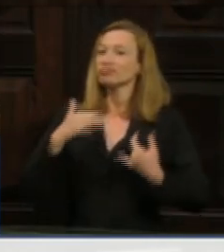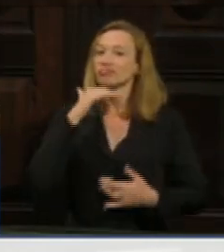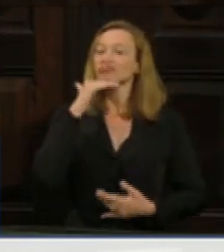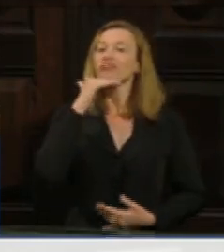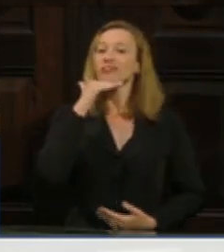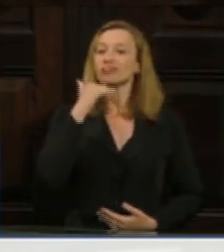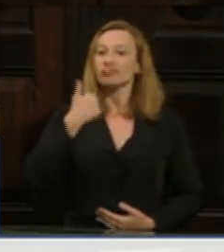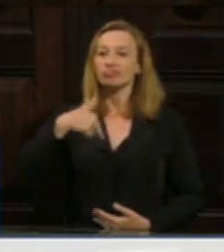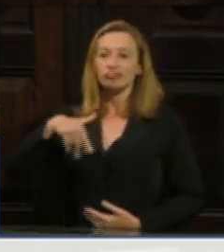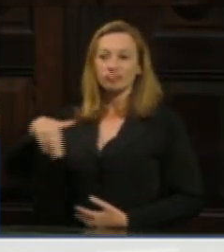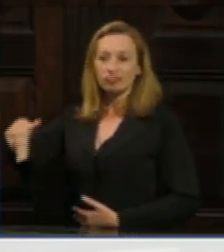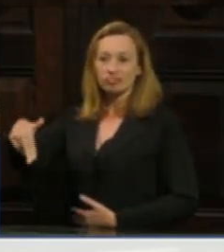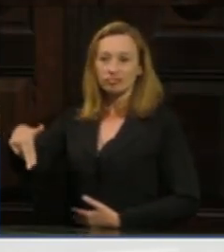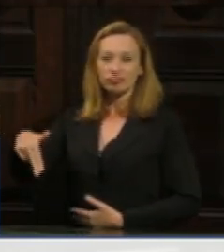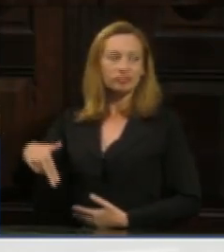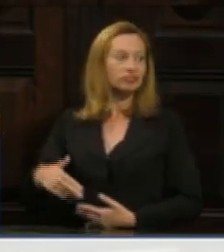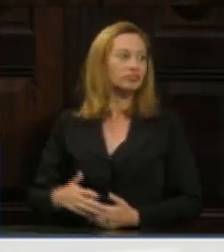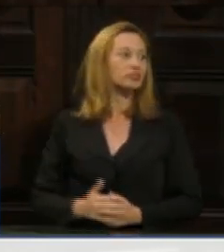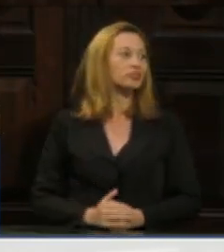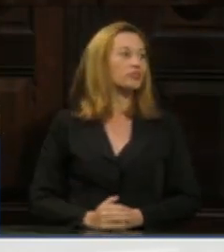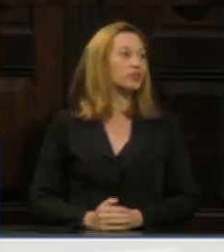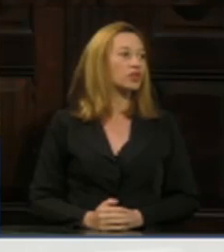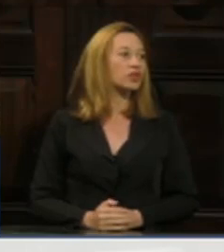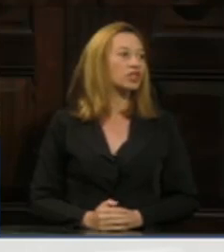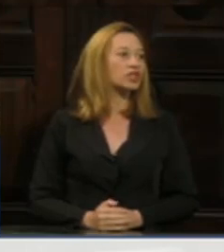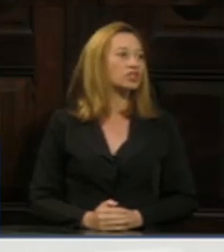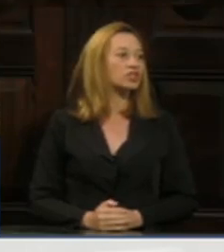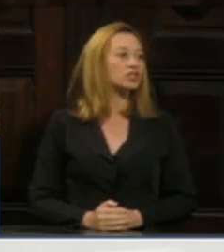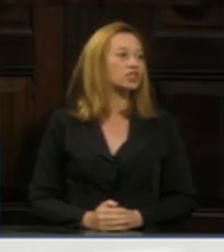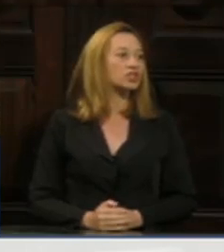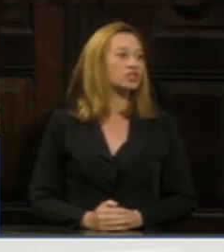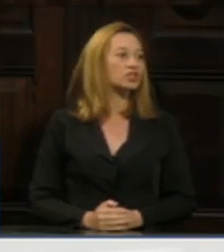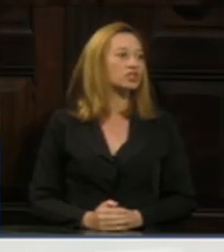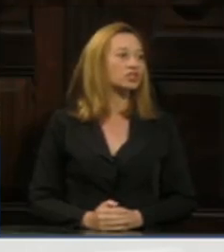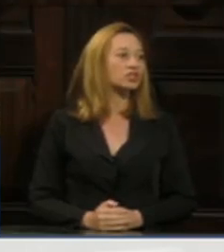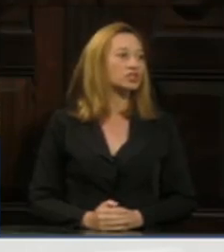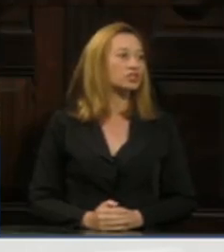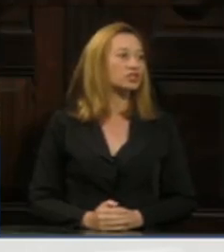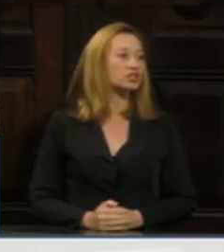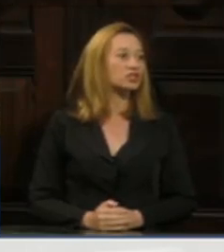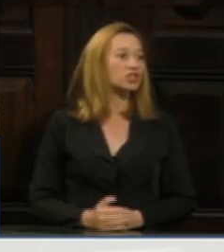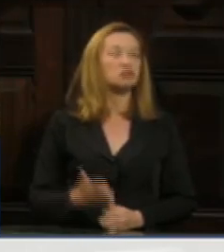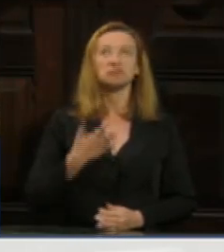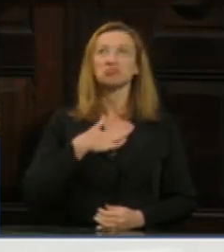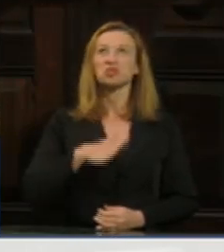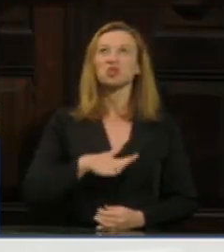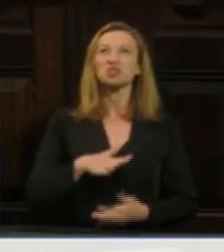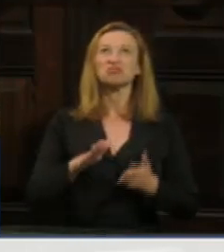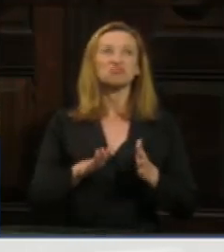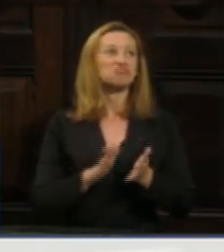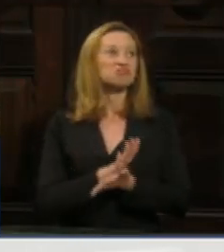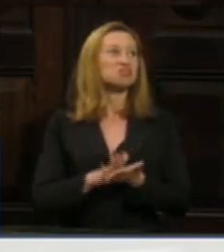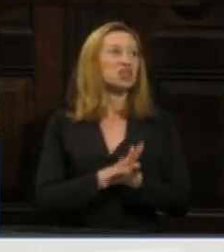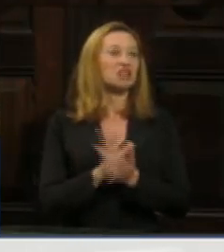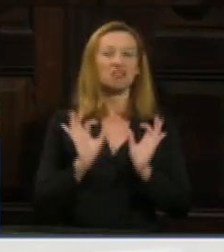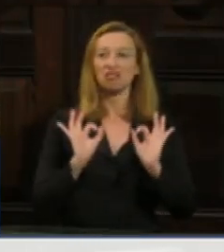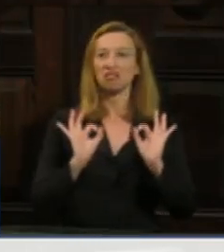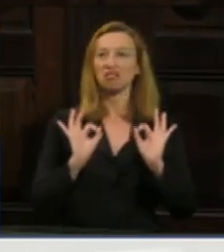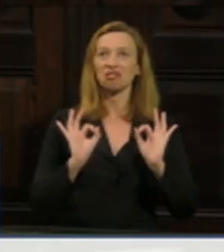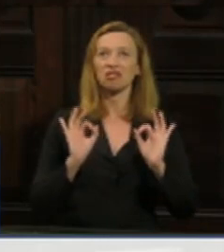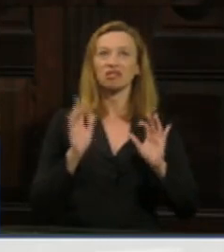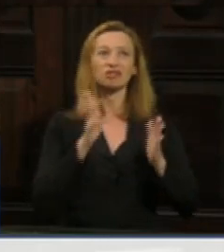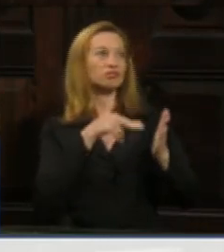saio desse palácio de cabeça erguida tranquilo, porque não mudei a minha forma de viver, continuo na minha